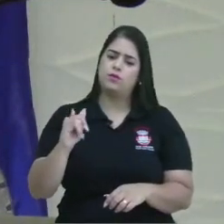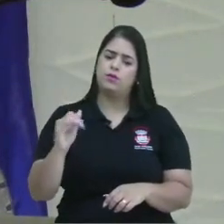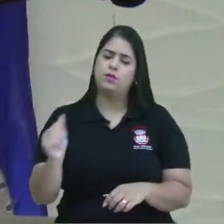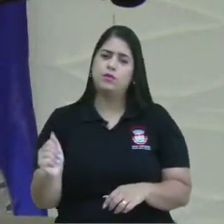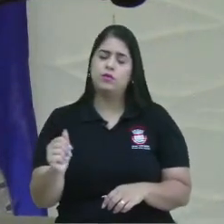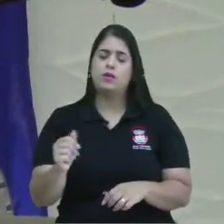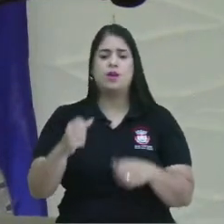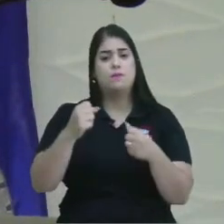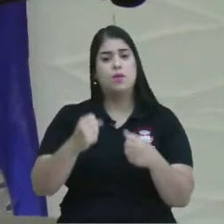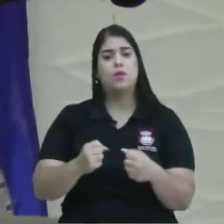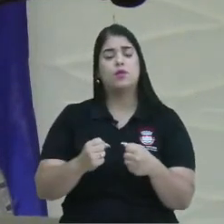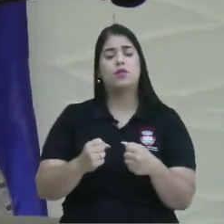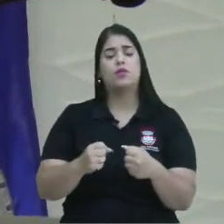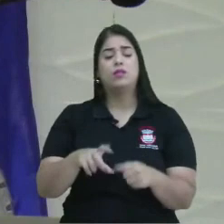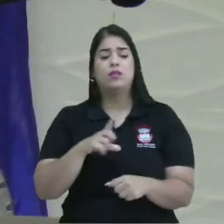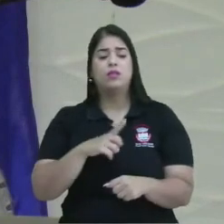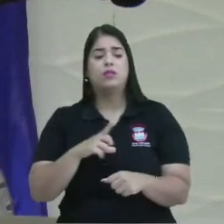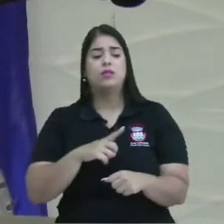eles possam ter,